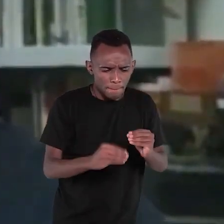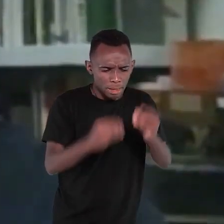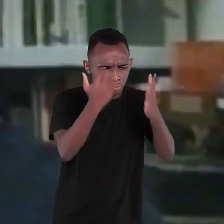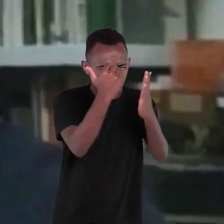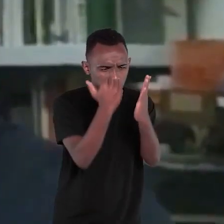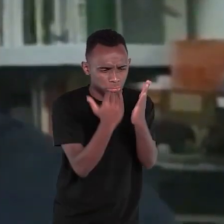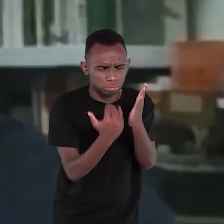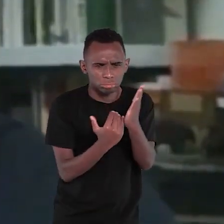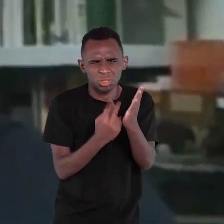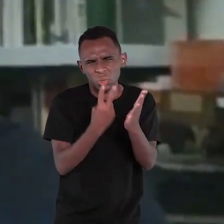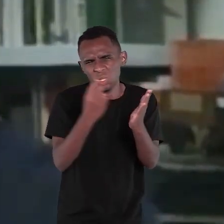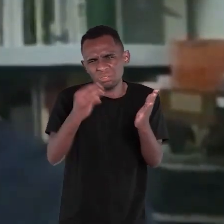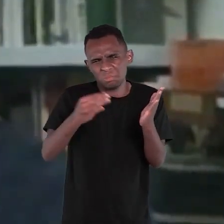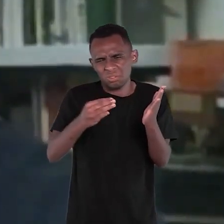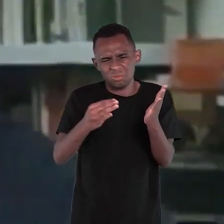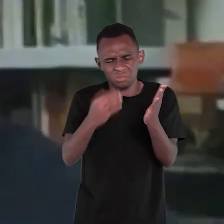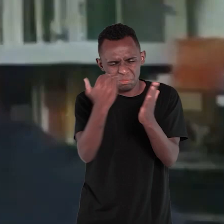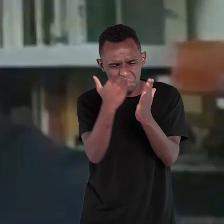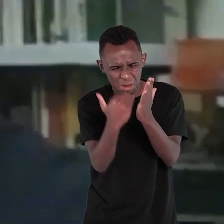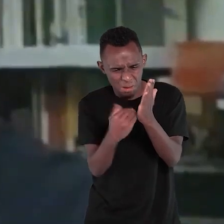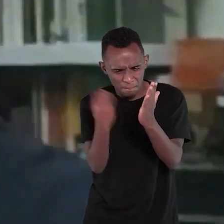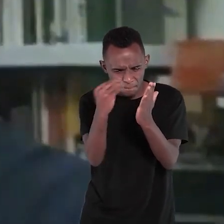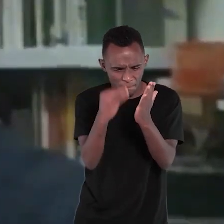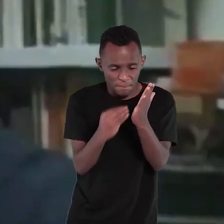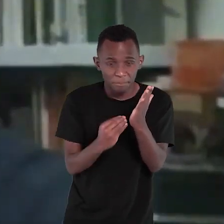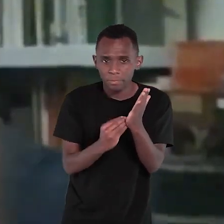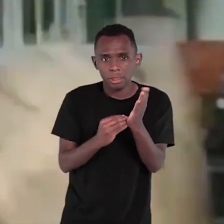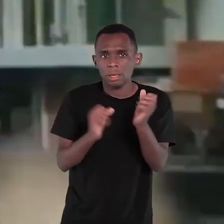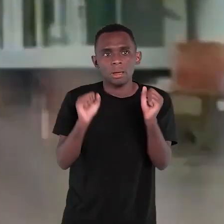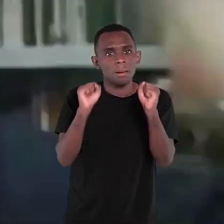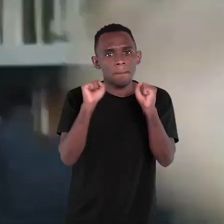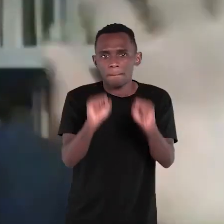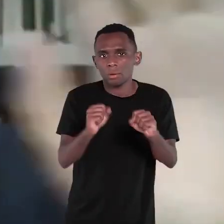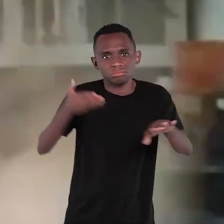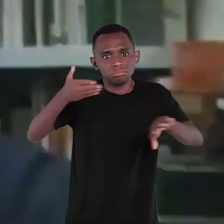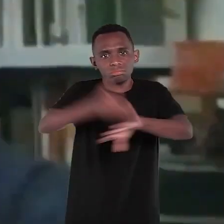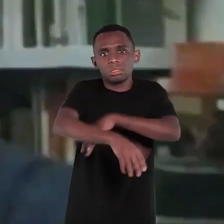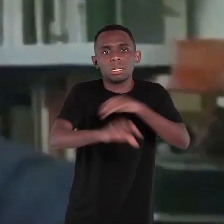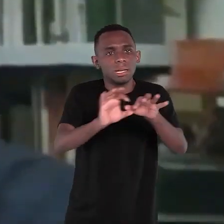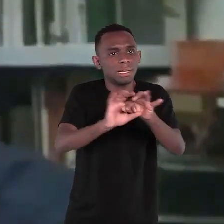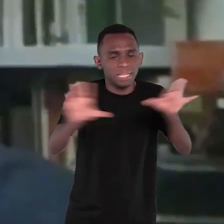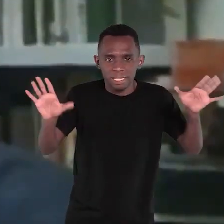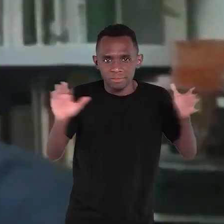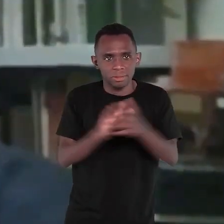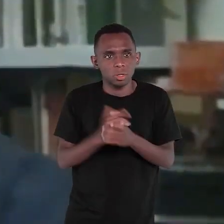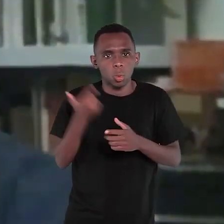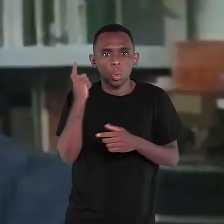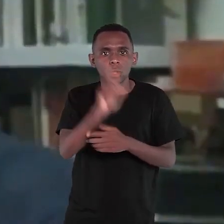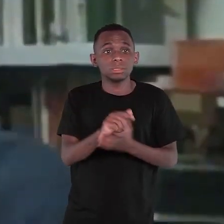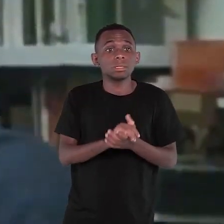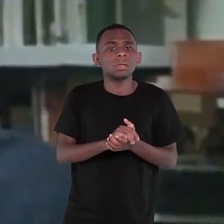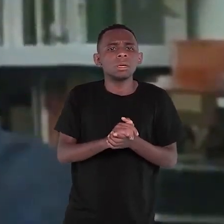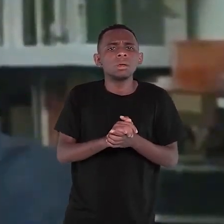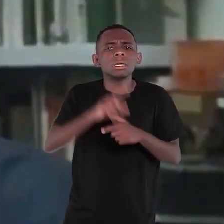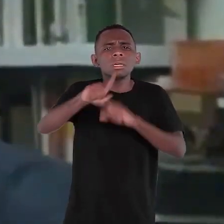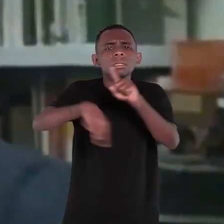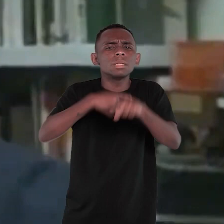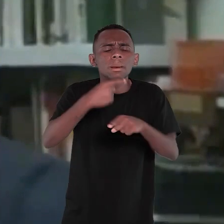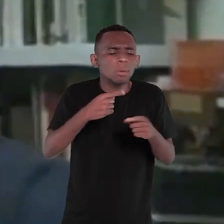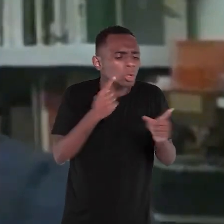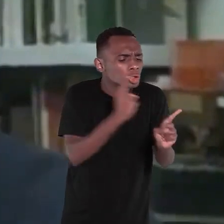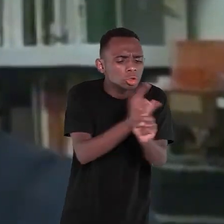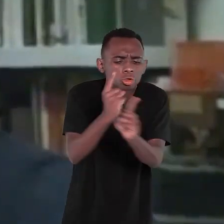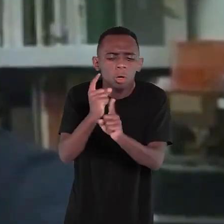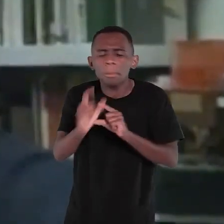rápido, né? Vai durar 2 minutos, 3 minutos no máximo, tá? E você está lá, está dentro, tá? E aí o que você vai encontrar lá